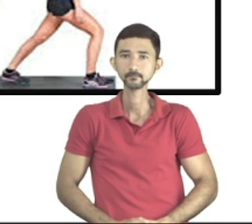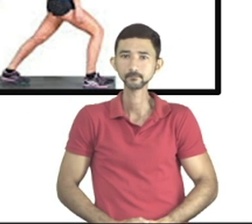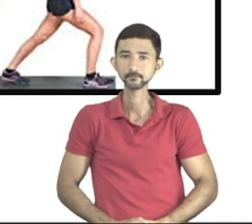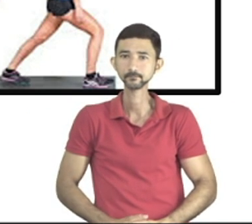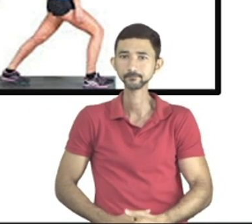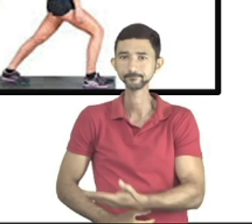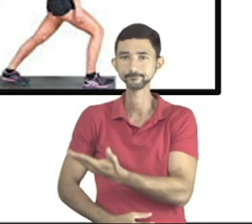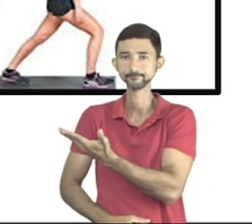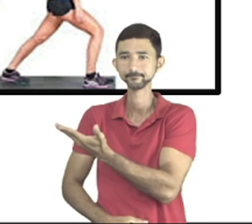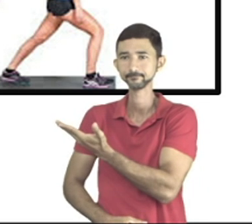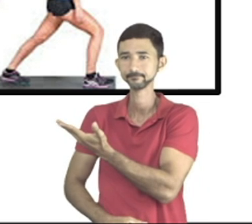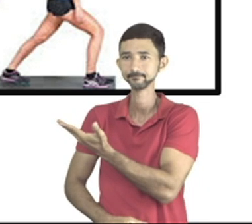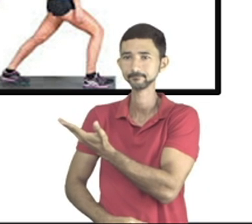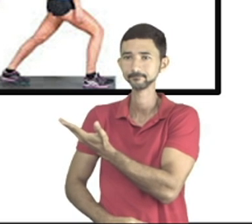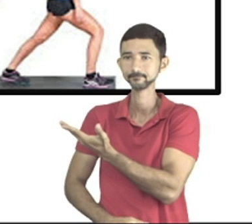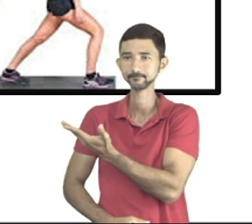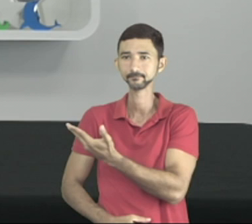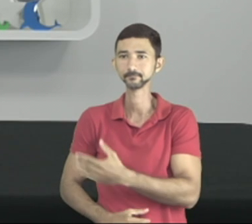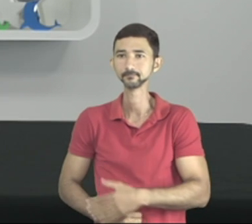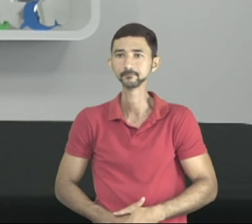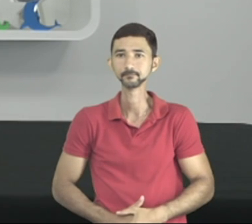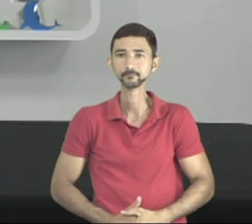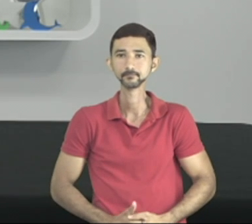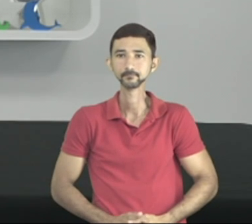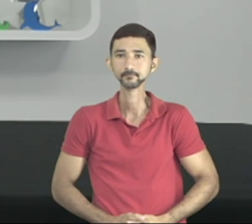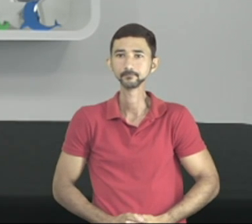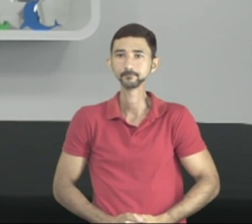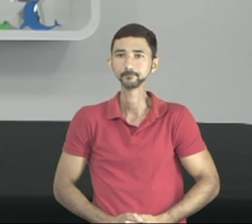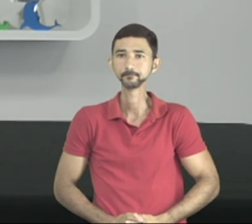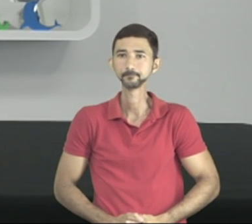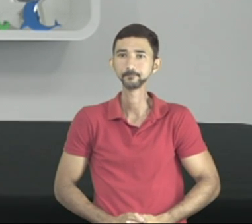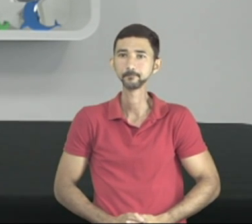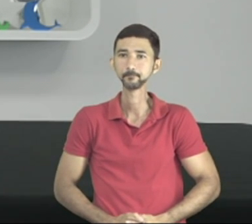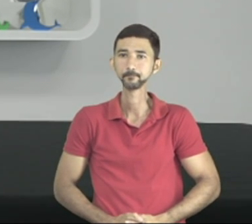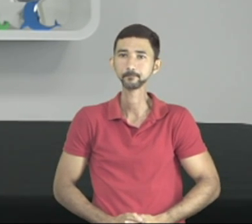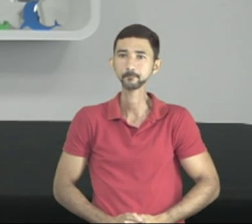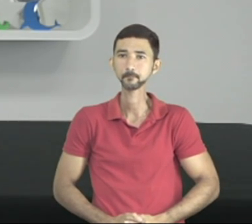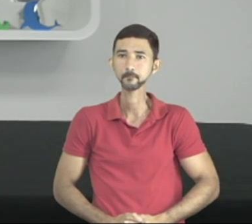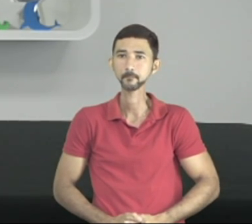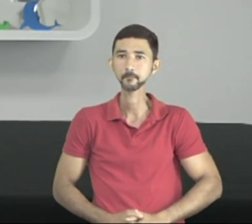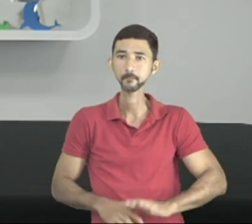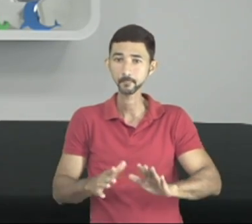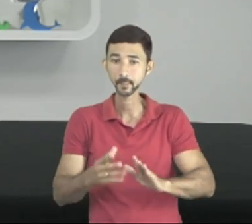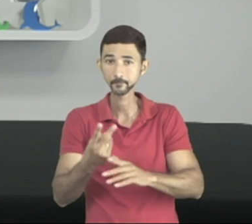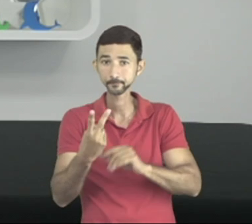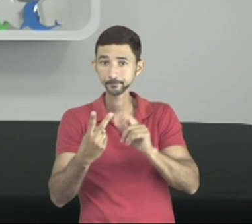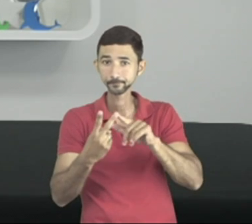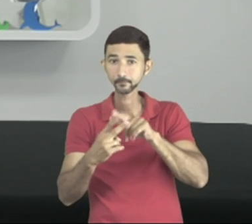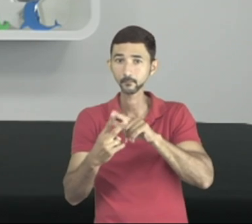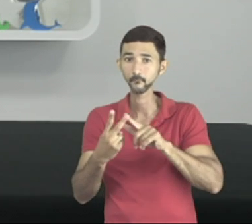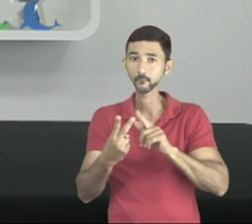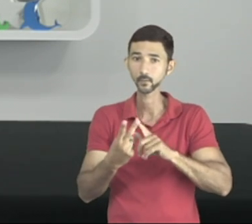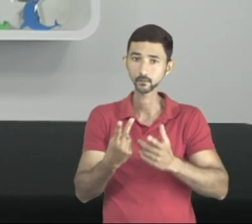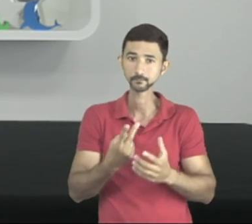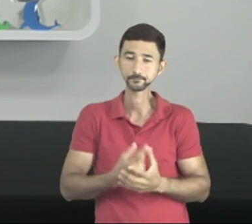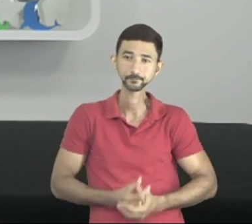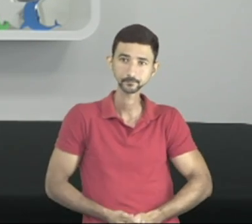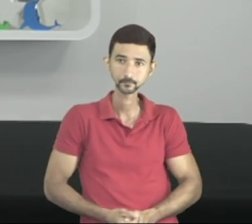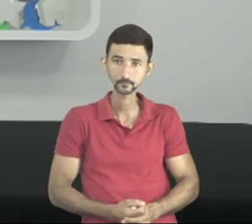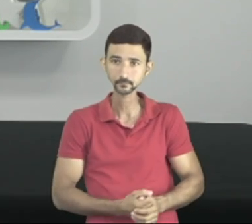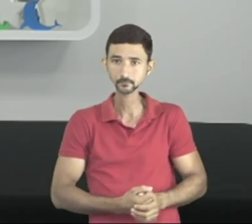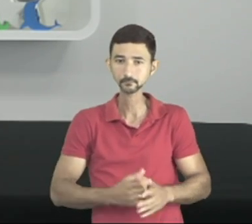E aí, olha aqui para mim, para a gente poder discutir esse slide. Existem duas que são antagônicas,